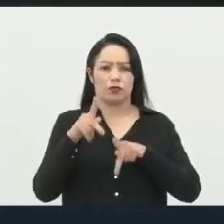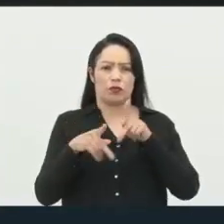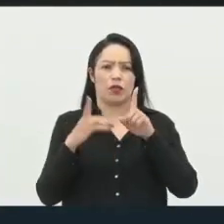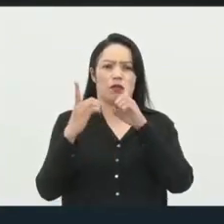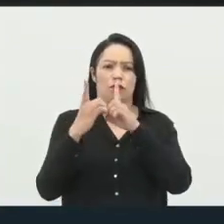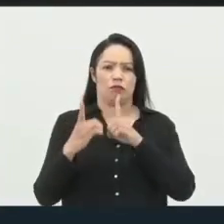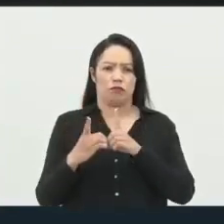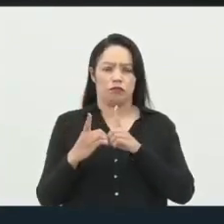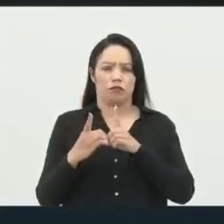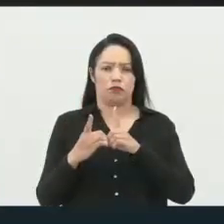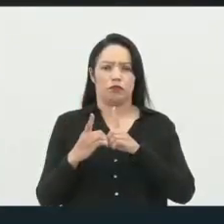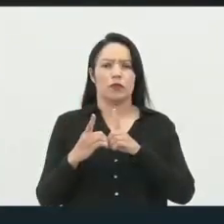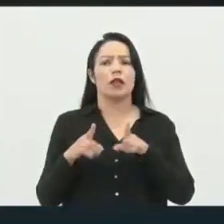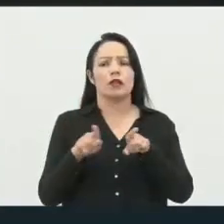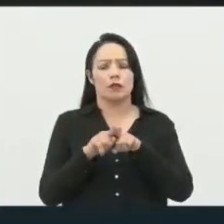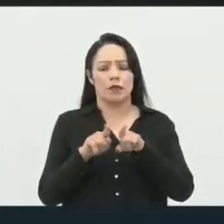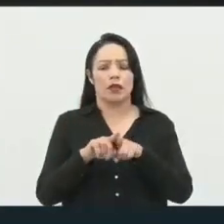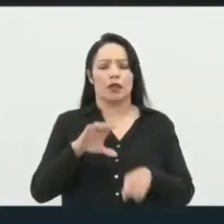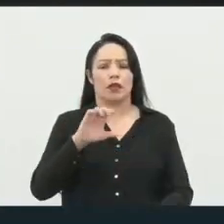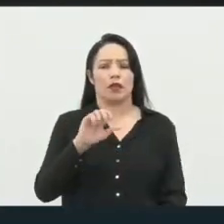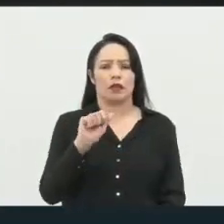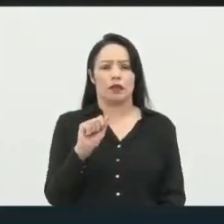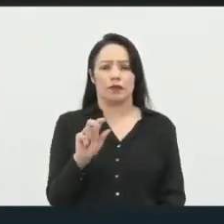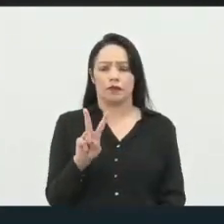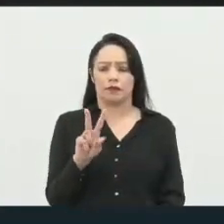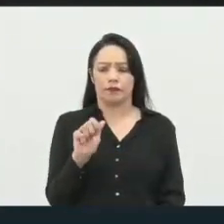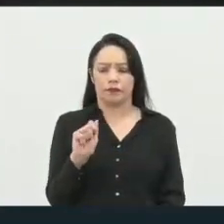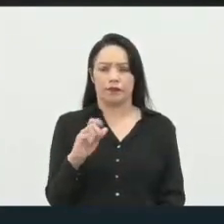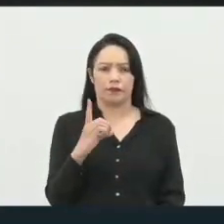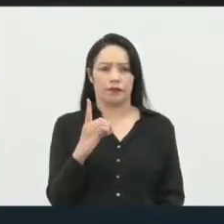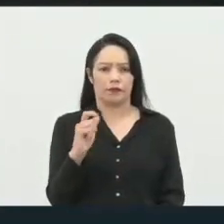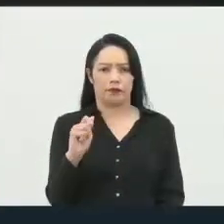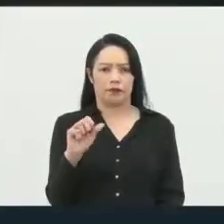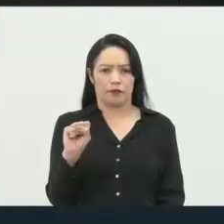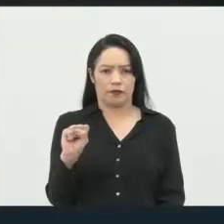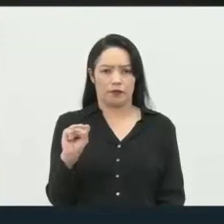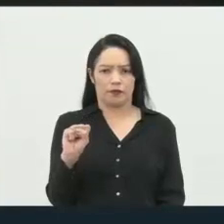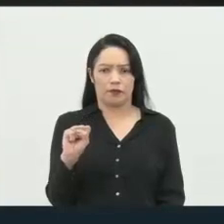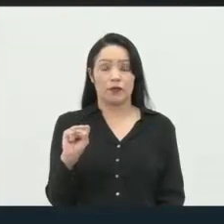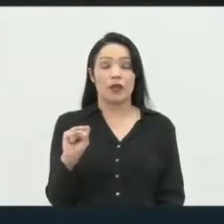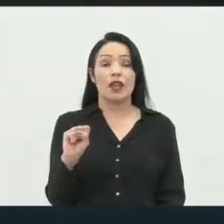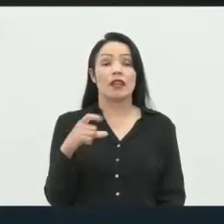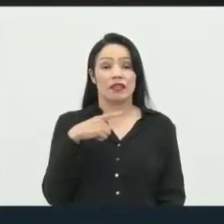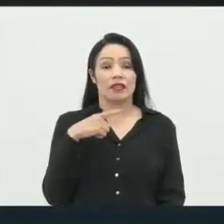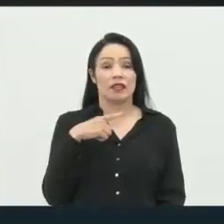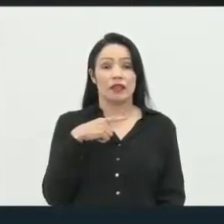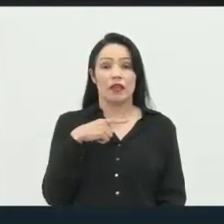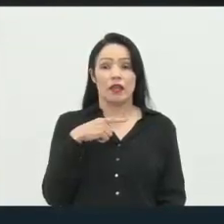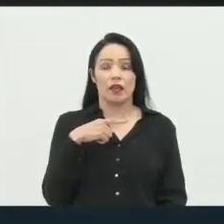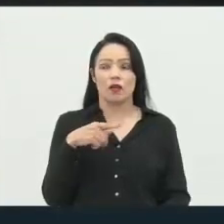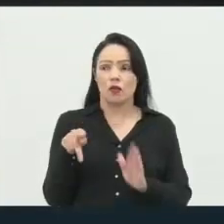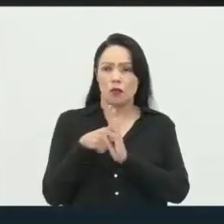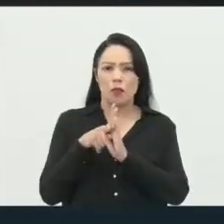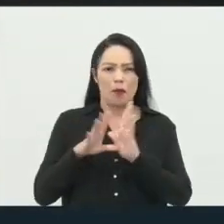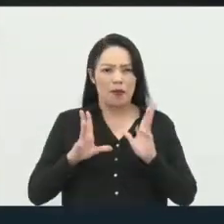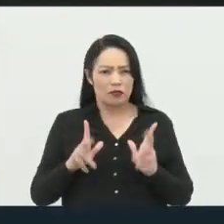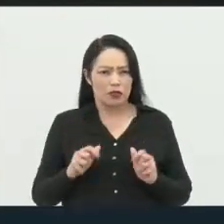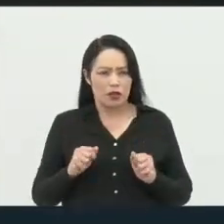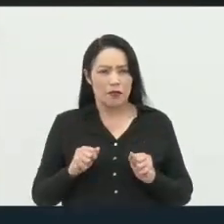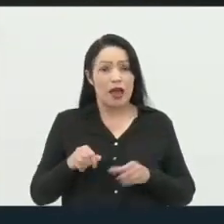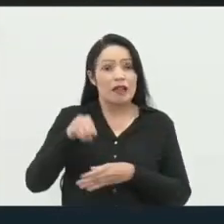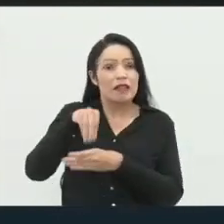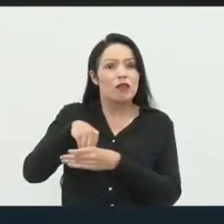do cavadas onde o esterilizador fica dentro de um banheiro eu já coloquei essa situação por algumas oportunidades